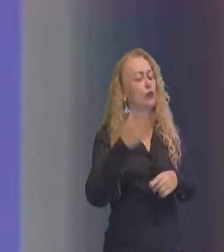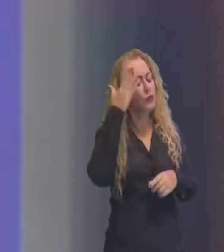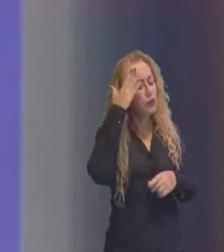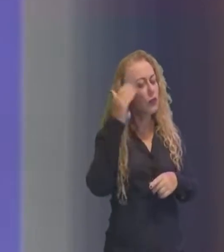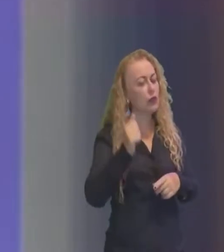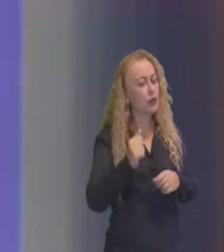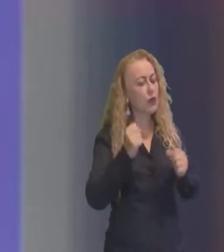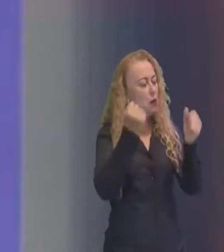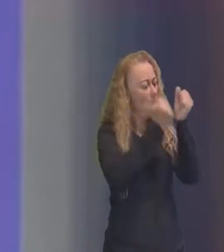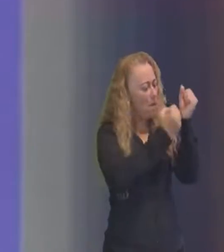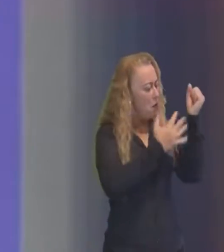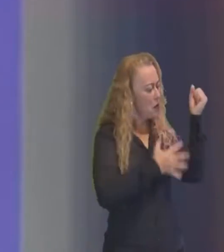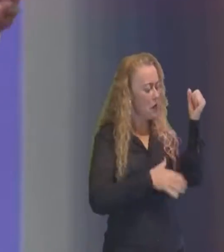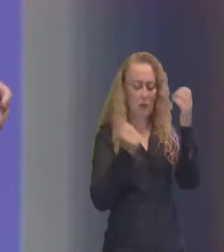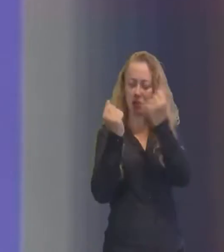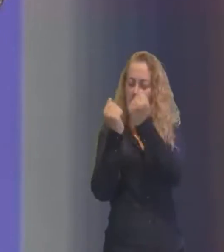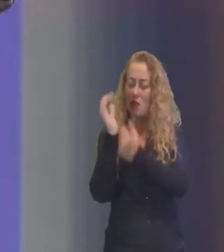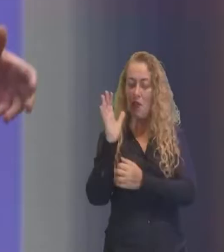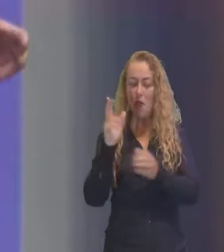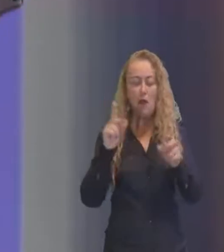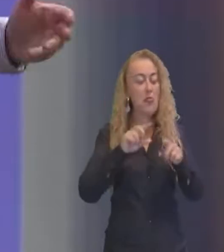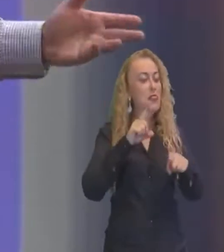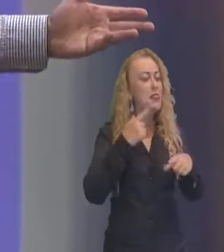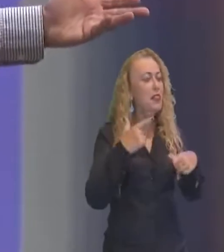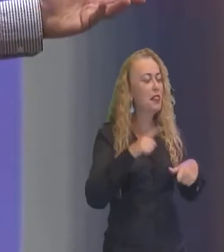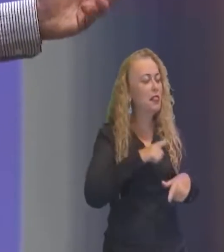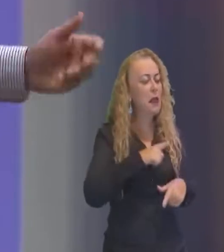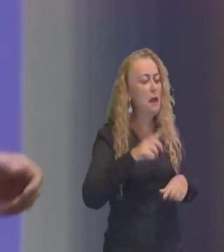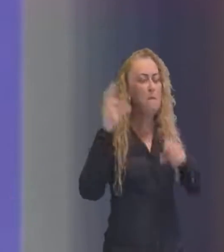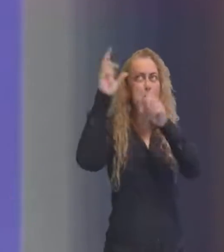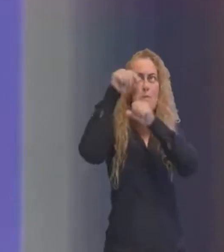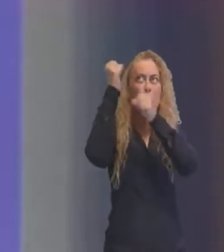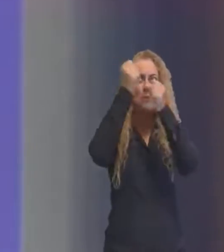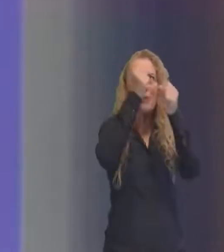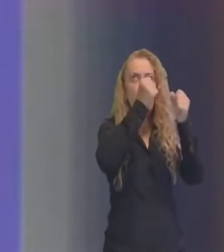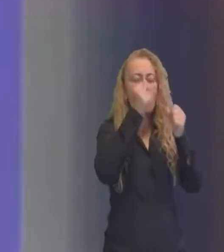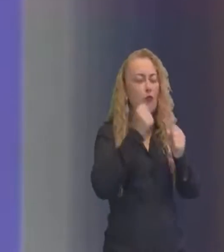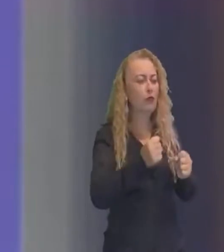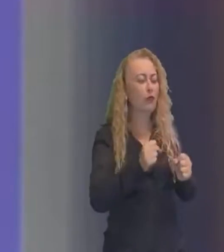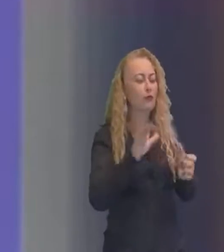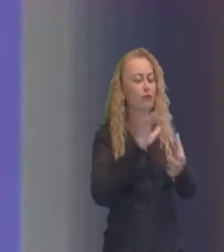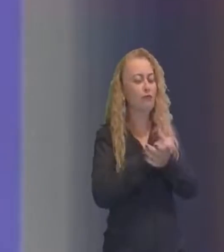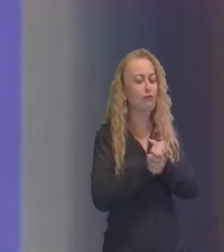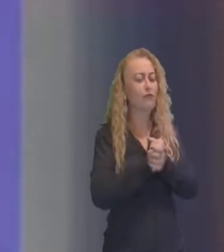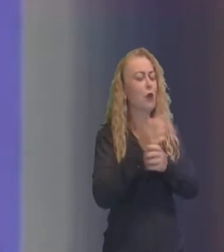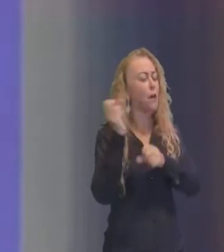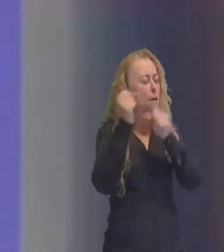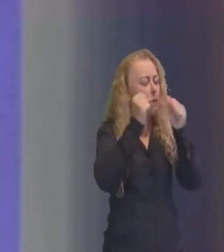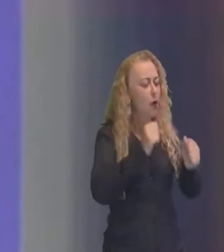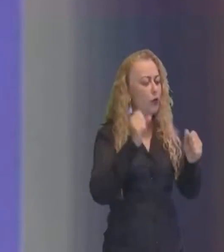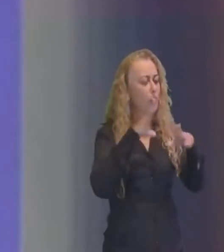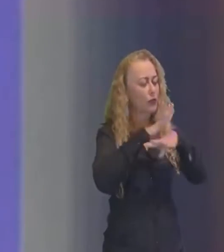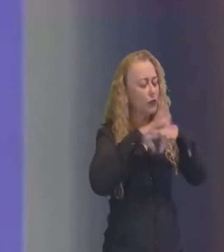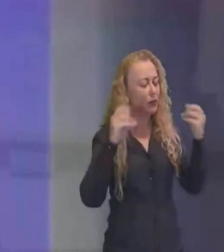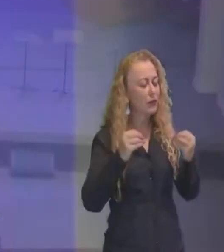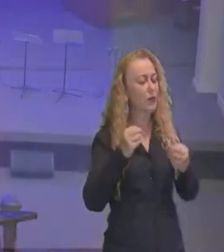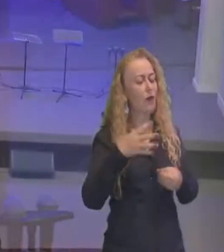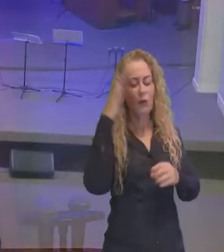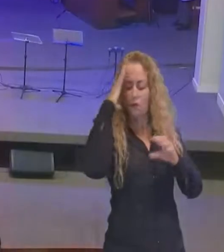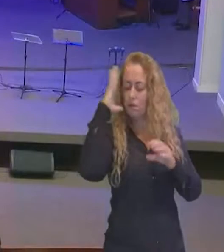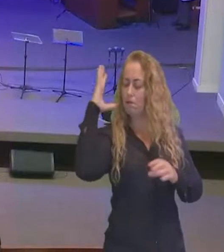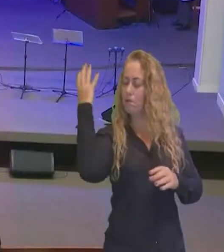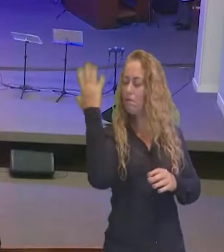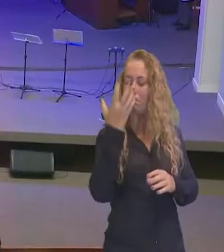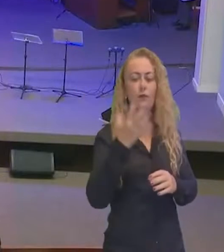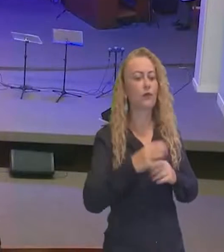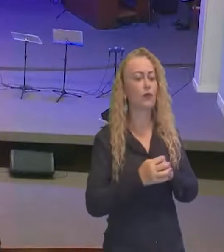de Cristo, que o poder de Jesus não possa resolver em nosso casamento. Então, se você chegou aqui nessa noite e você